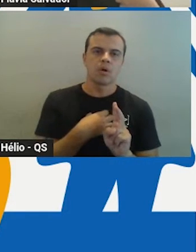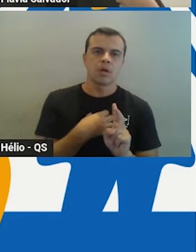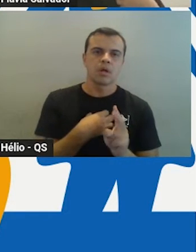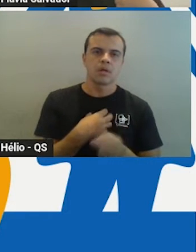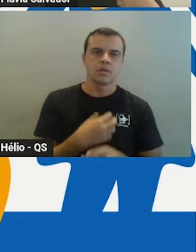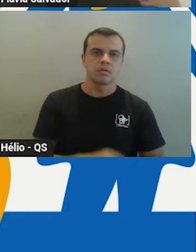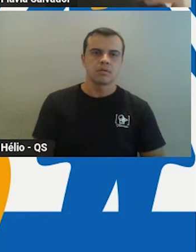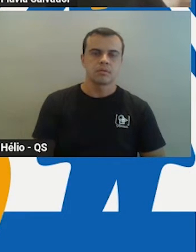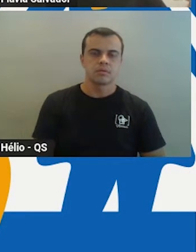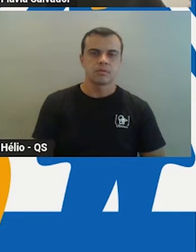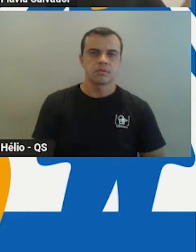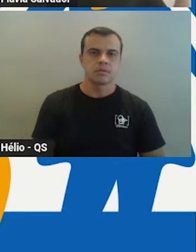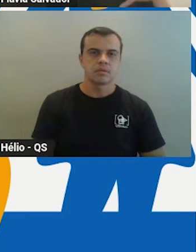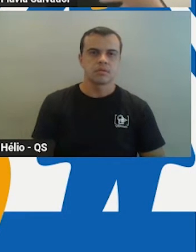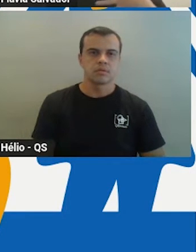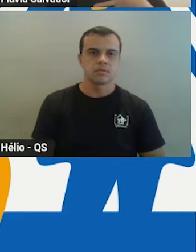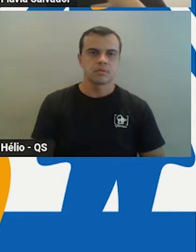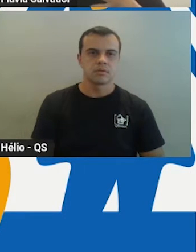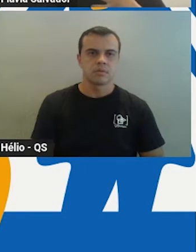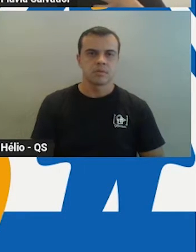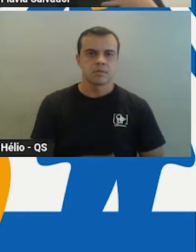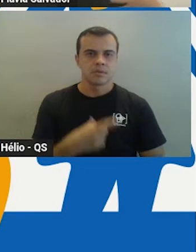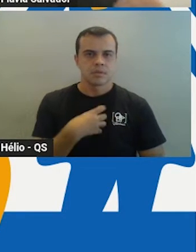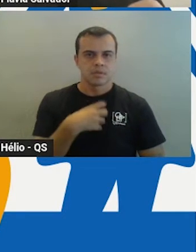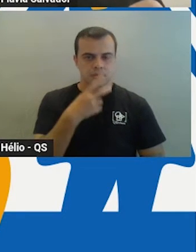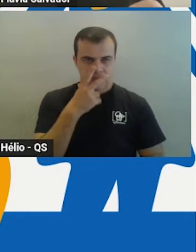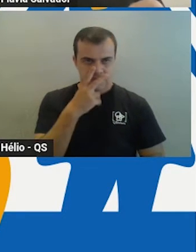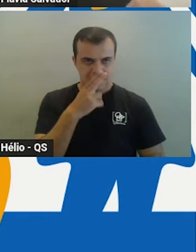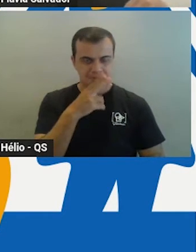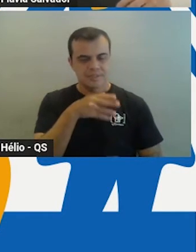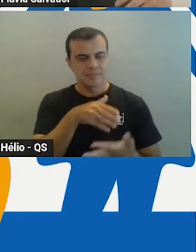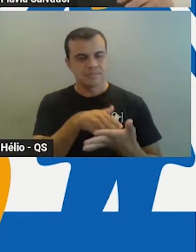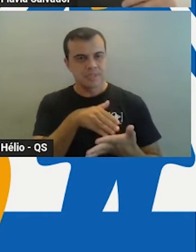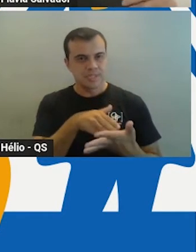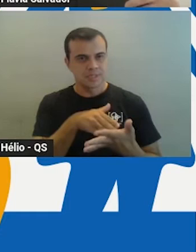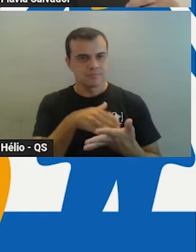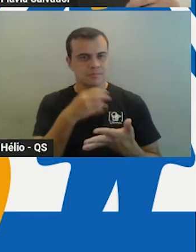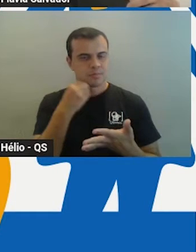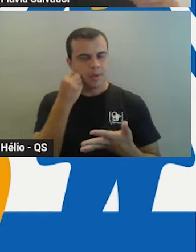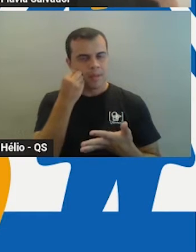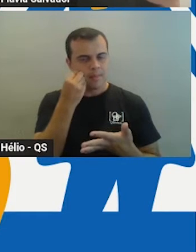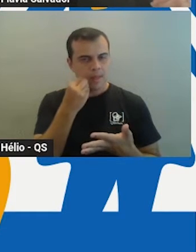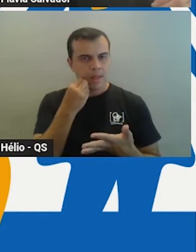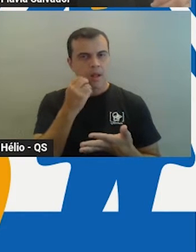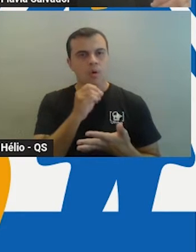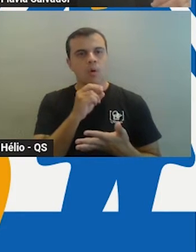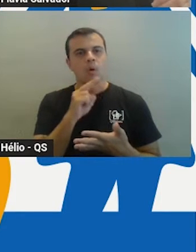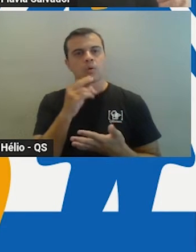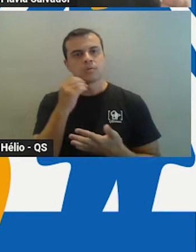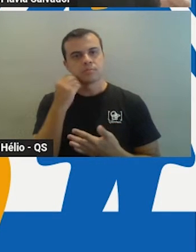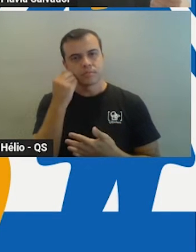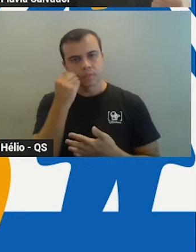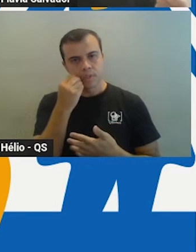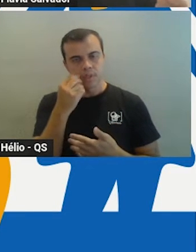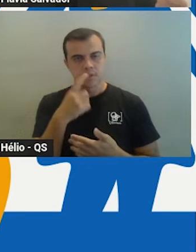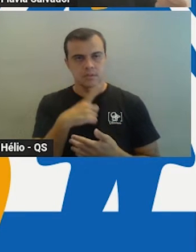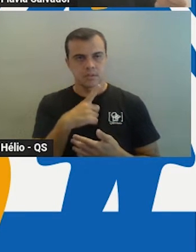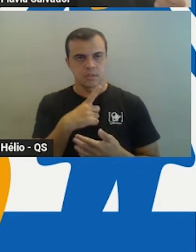como se estivesse vivenciando uma limitação, ou para experimentar